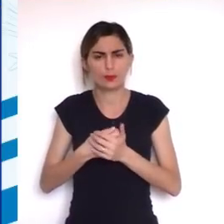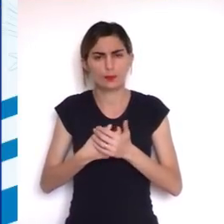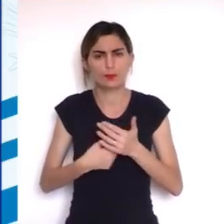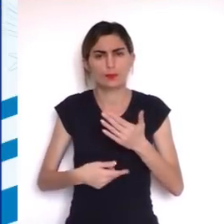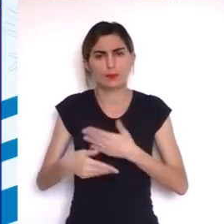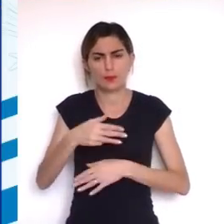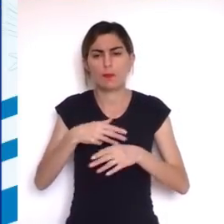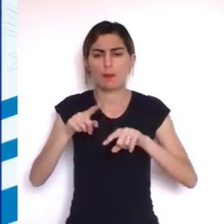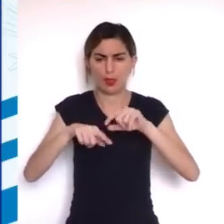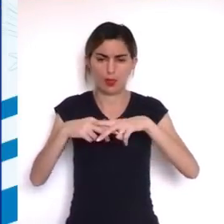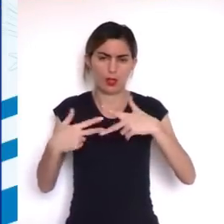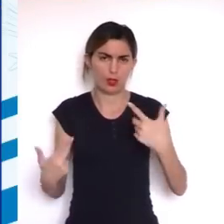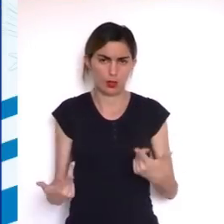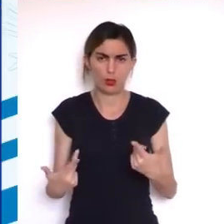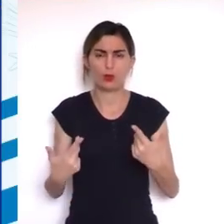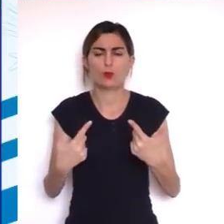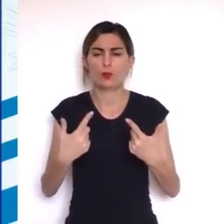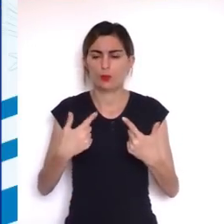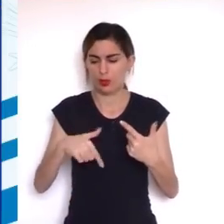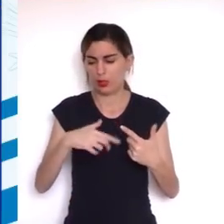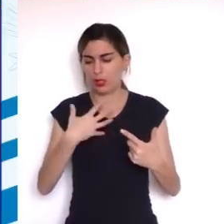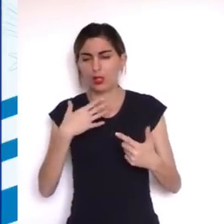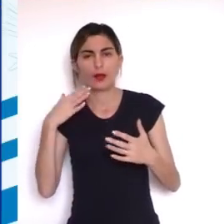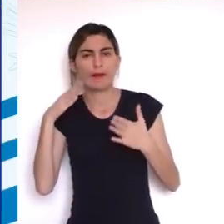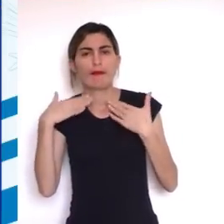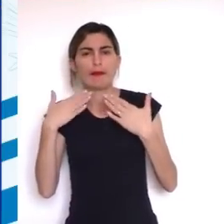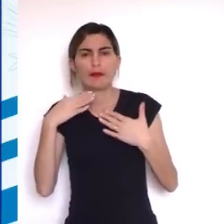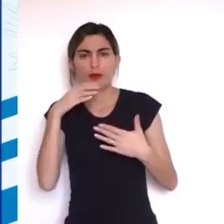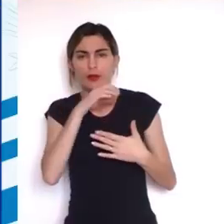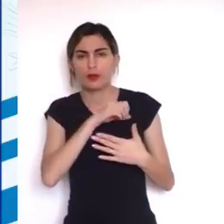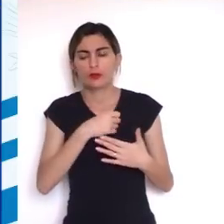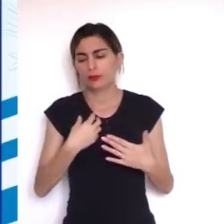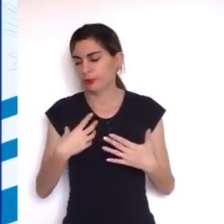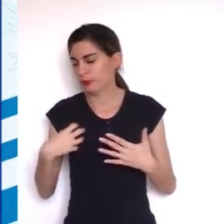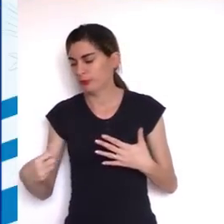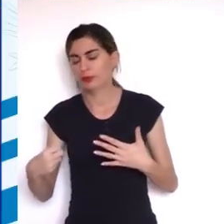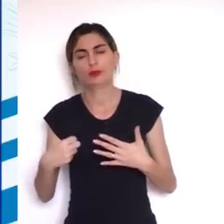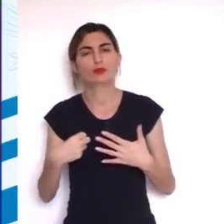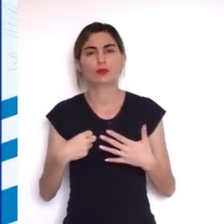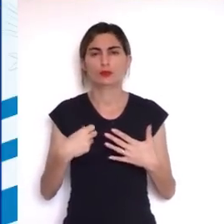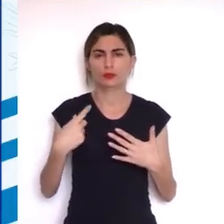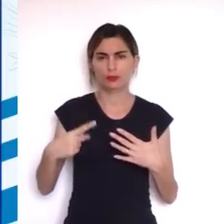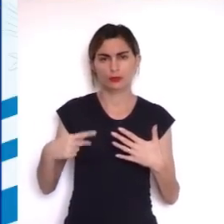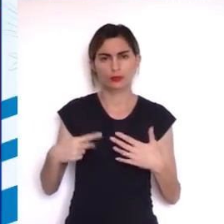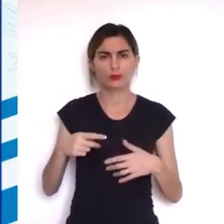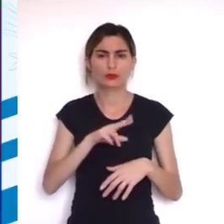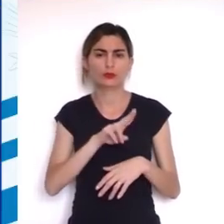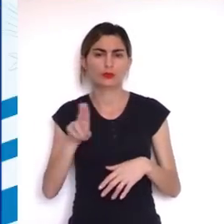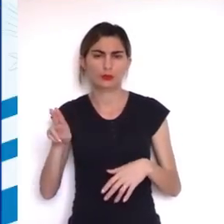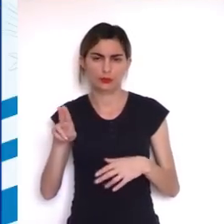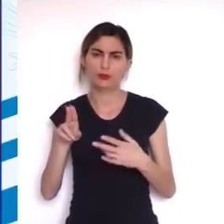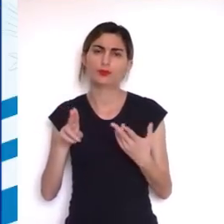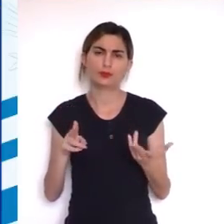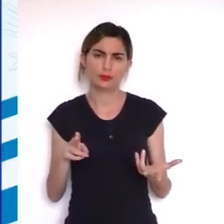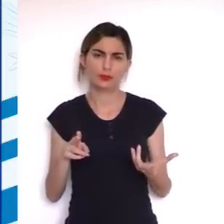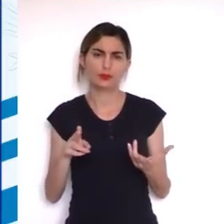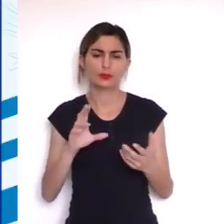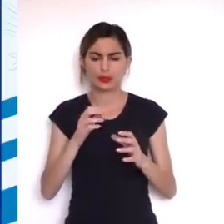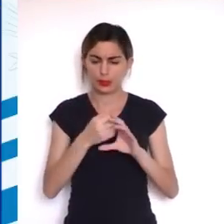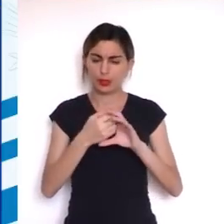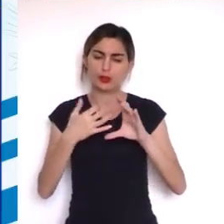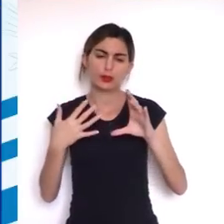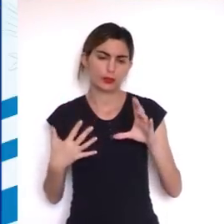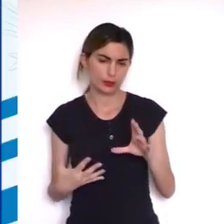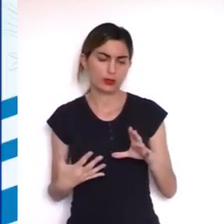obrigatoriamente de um meio material, né, para que esse calor ele possa se propagar. E aí a gente chama isso